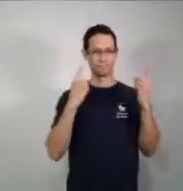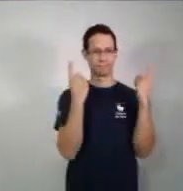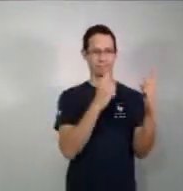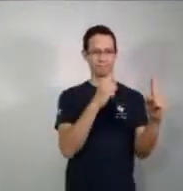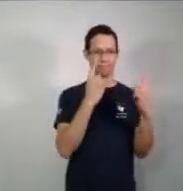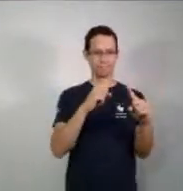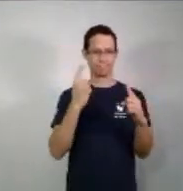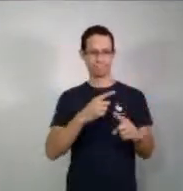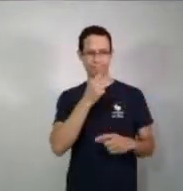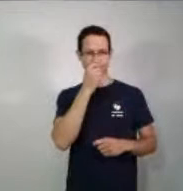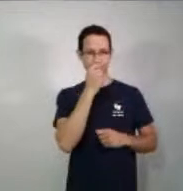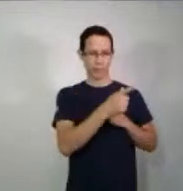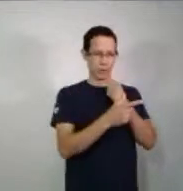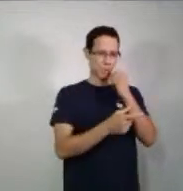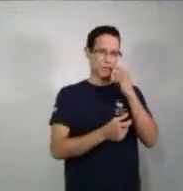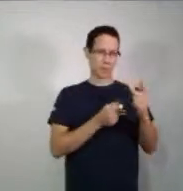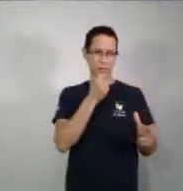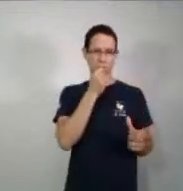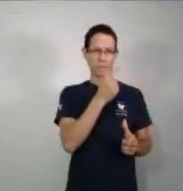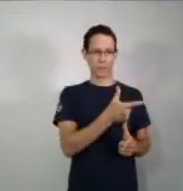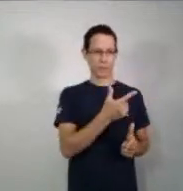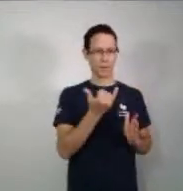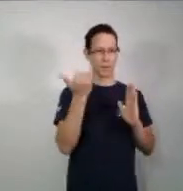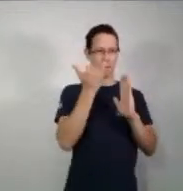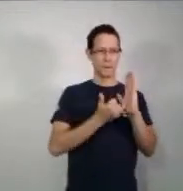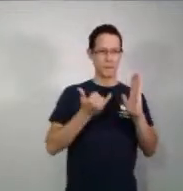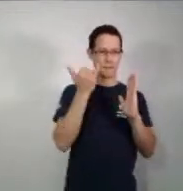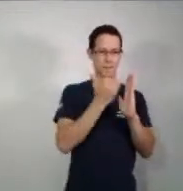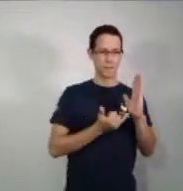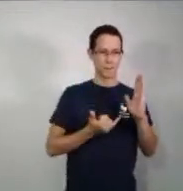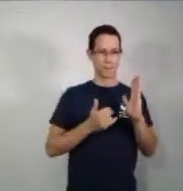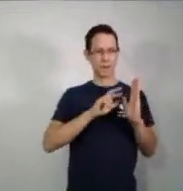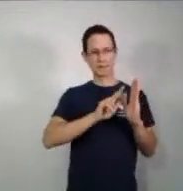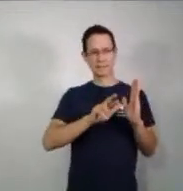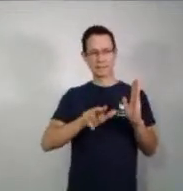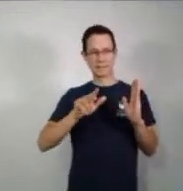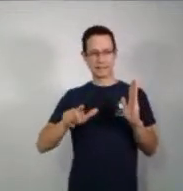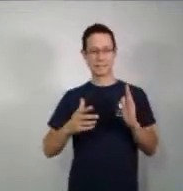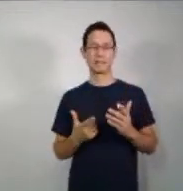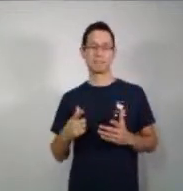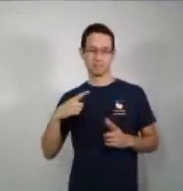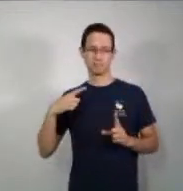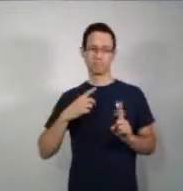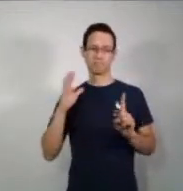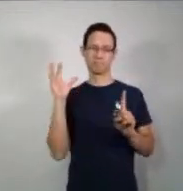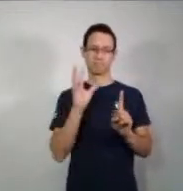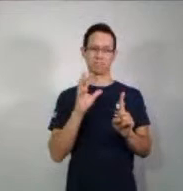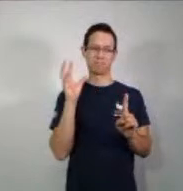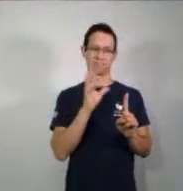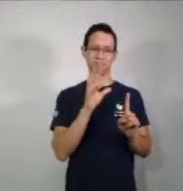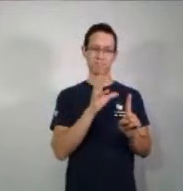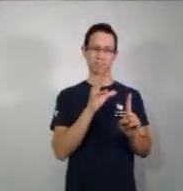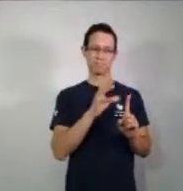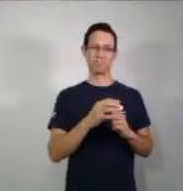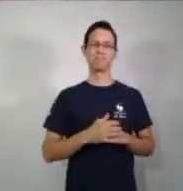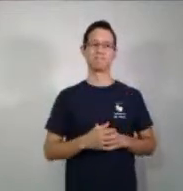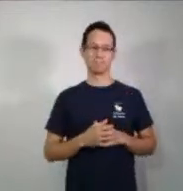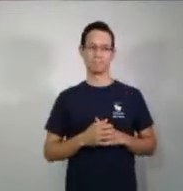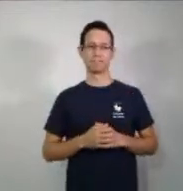ameaças de taxação de novos impostos, enfim, uma série